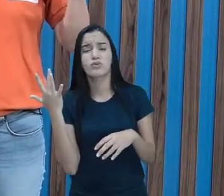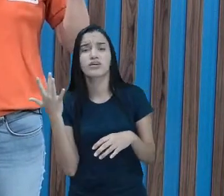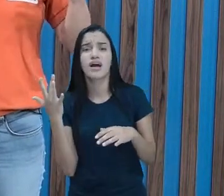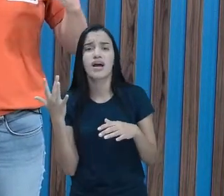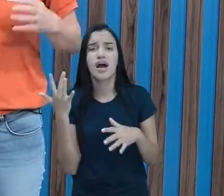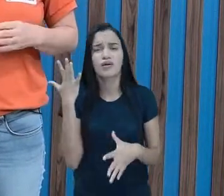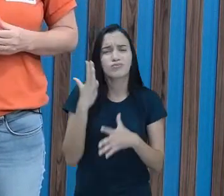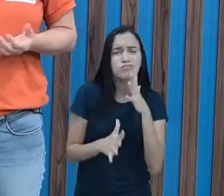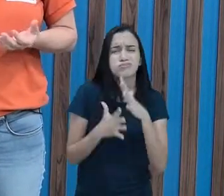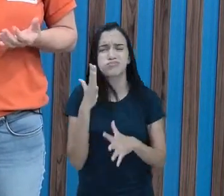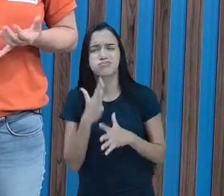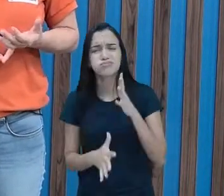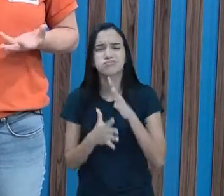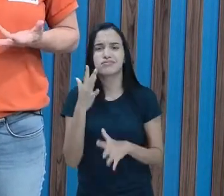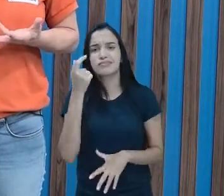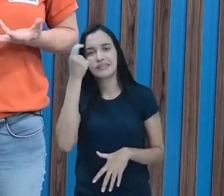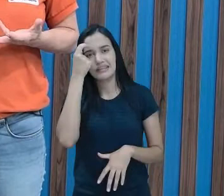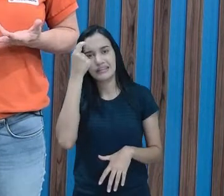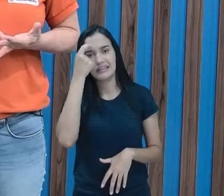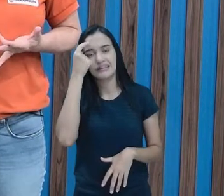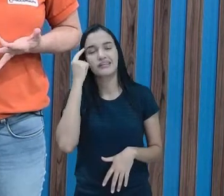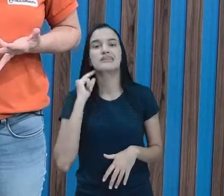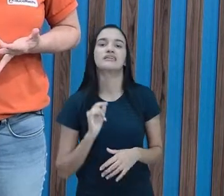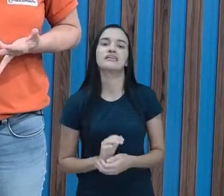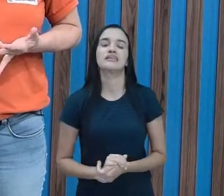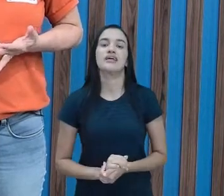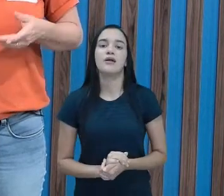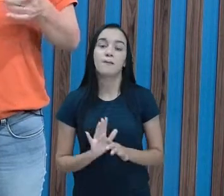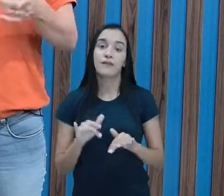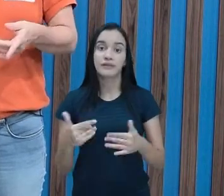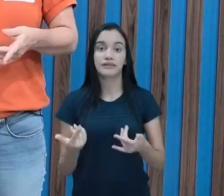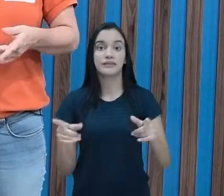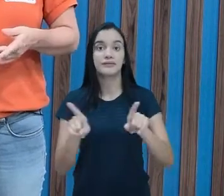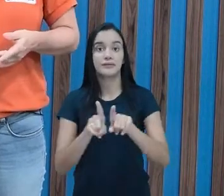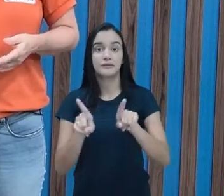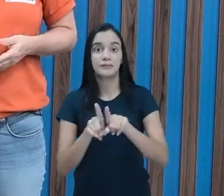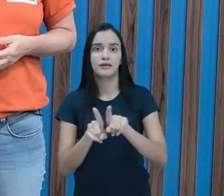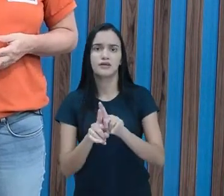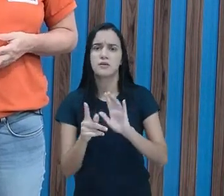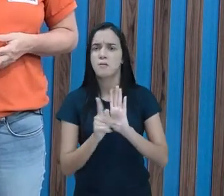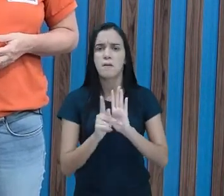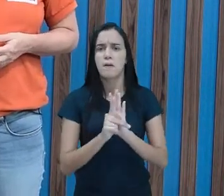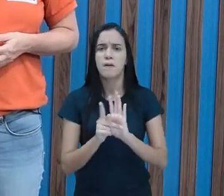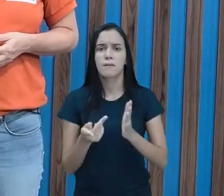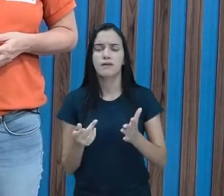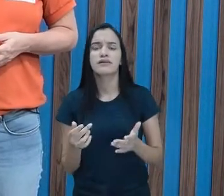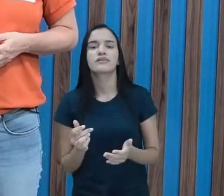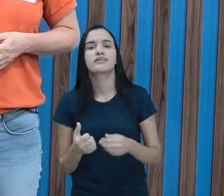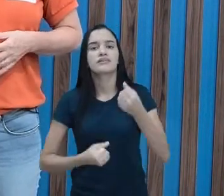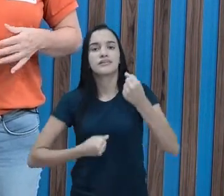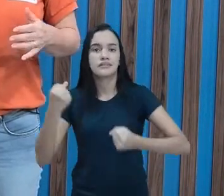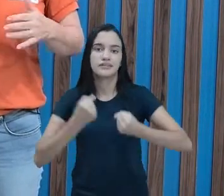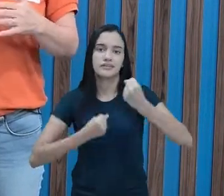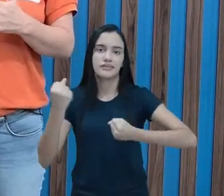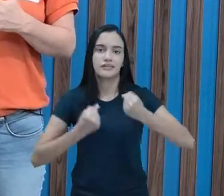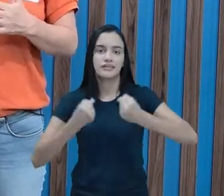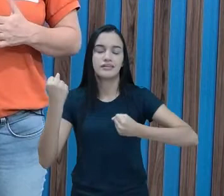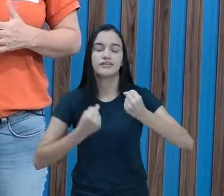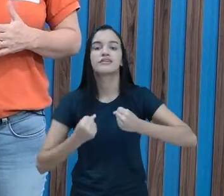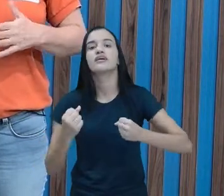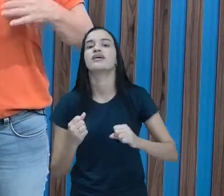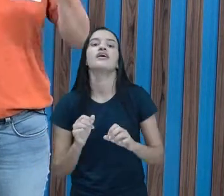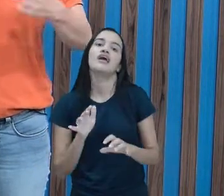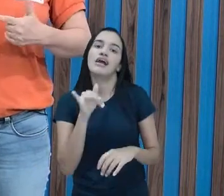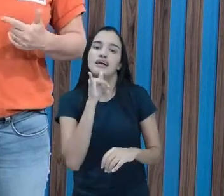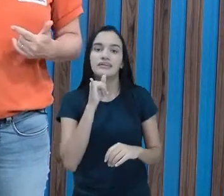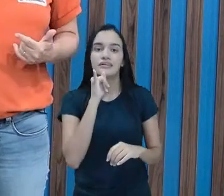vezes, atrapalha o raciocínio, atrapalha a concentração, inclusive deles mesmos que estão dirigindo, né? Então, a gente, quando vai fazer alguma